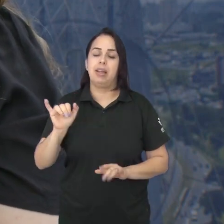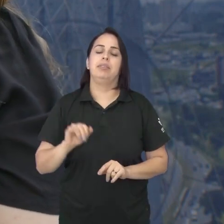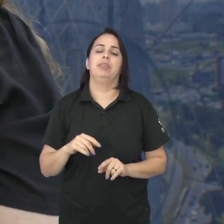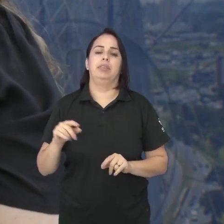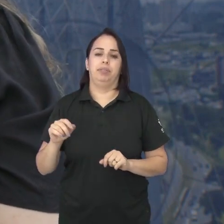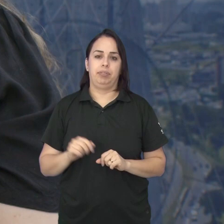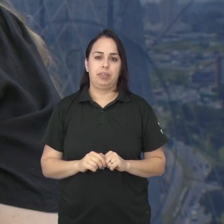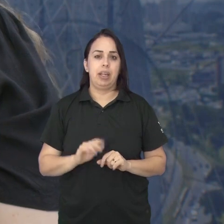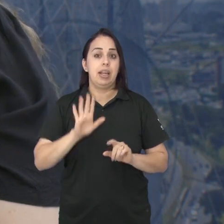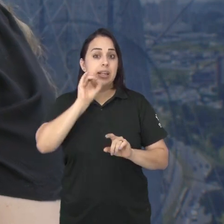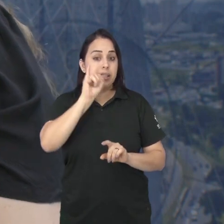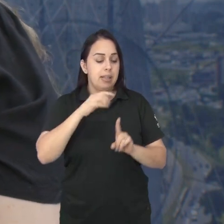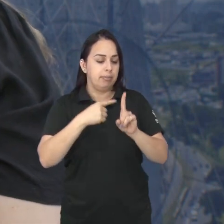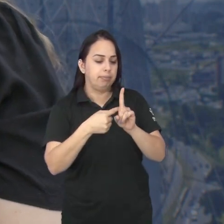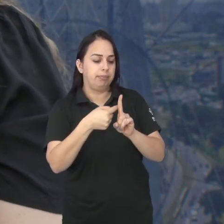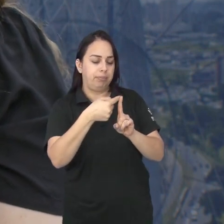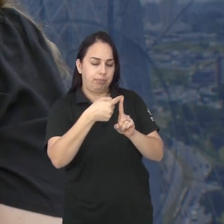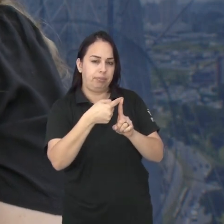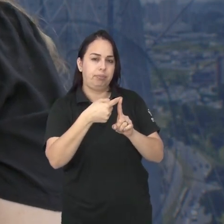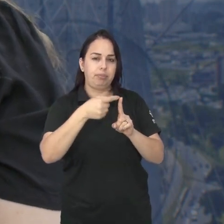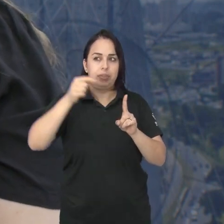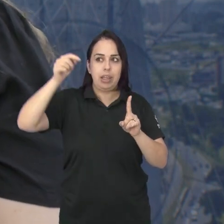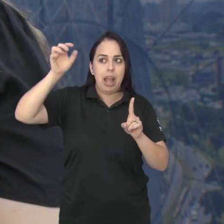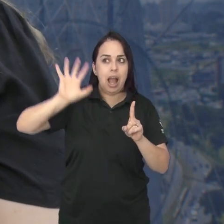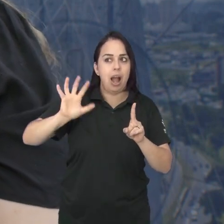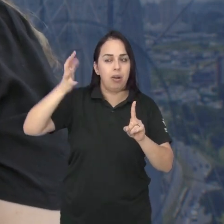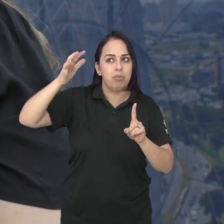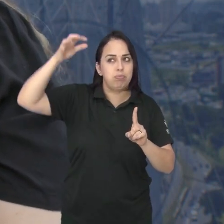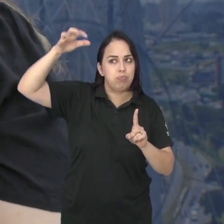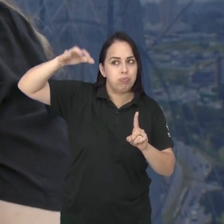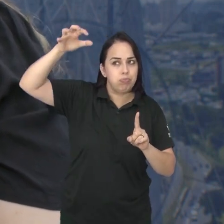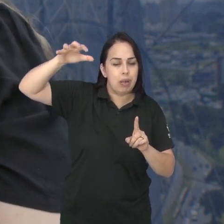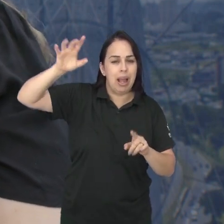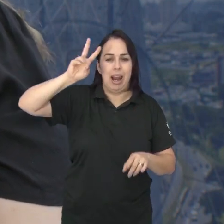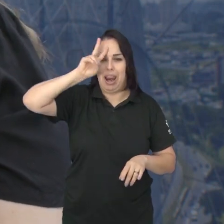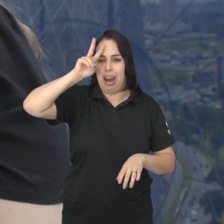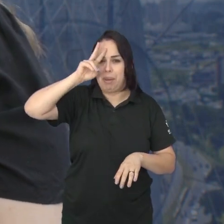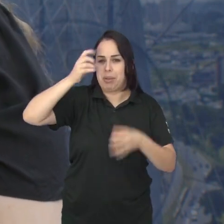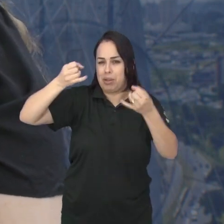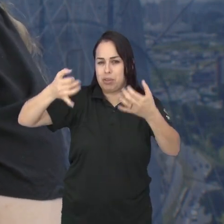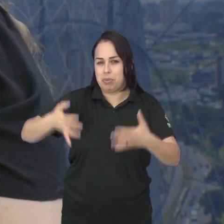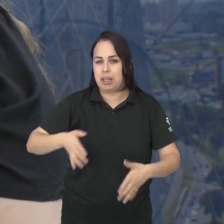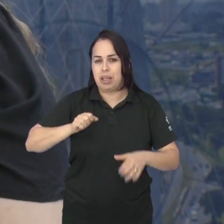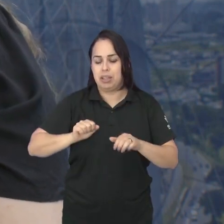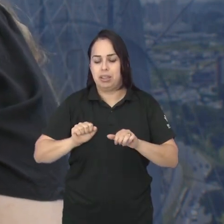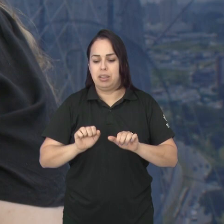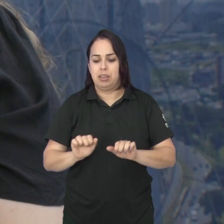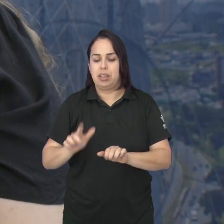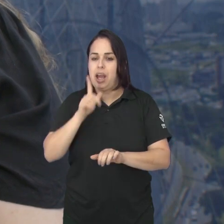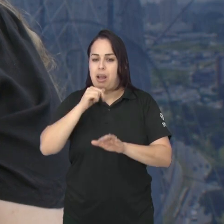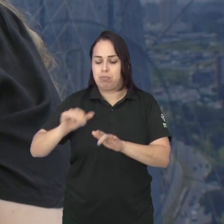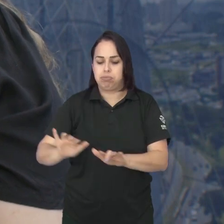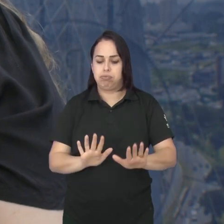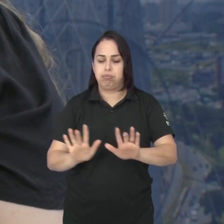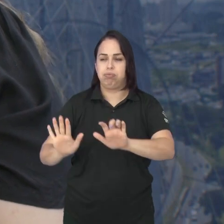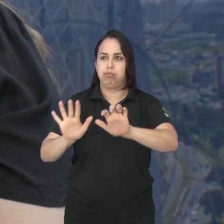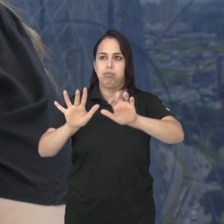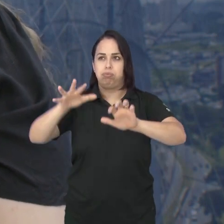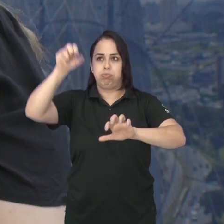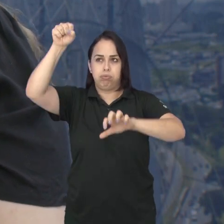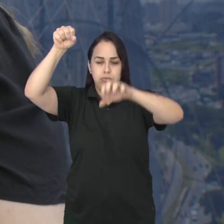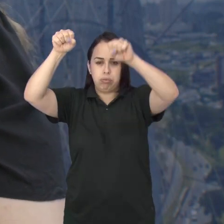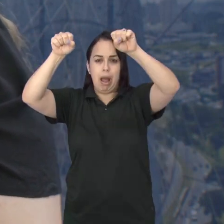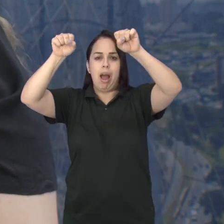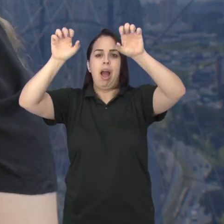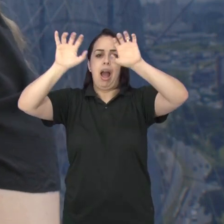aumenta a temperatura, como eu falei anteriormente, a gente vai ter mais células de tempestade locais. Então, acredito que a Defesa Civil vai ter um